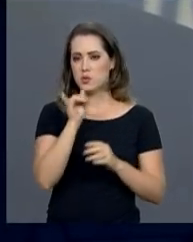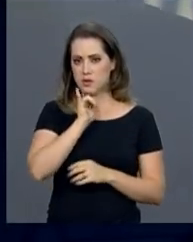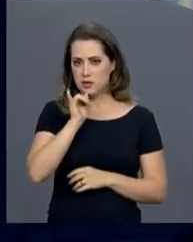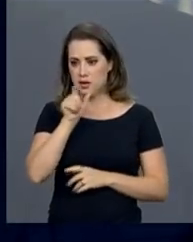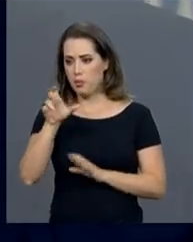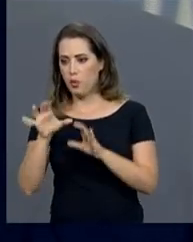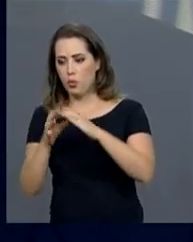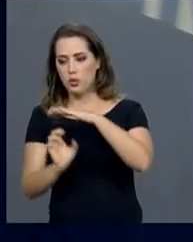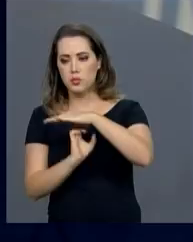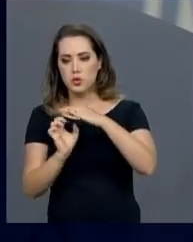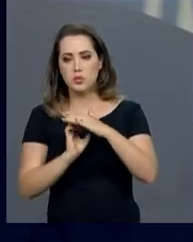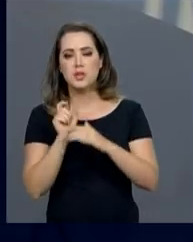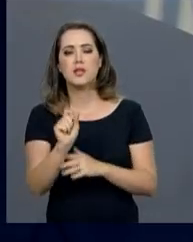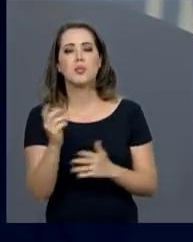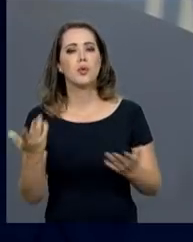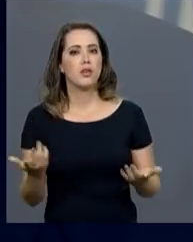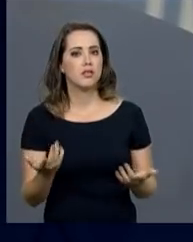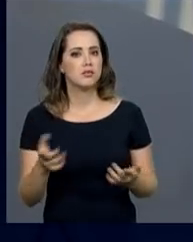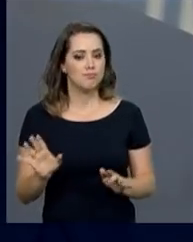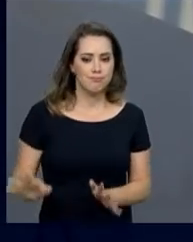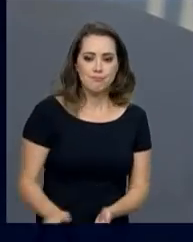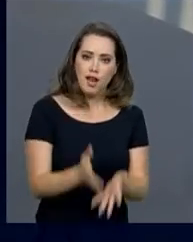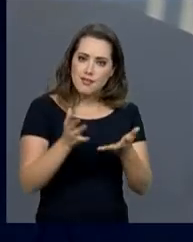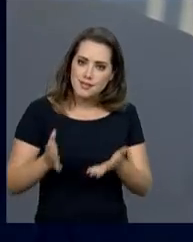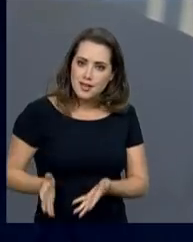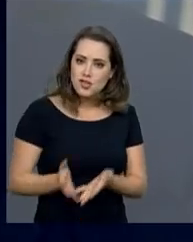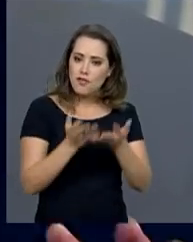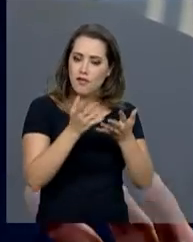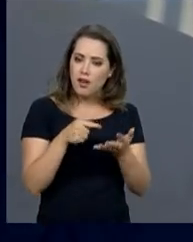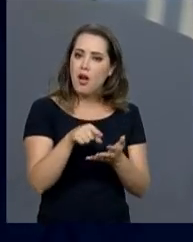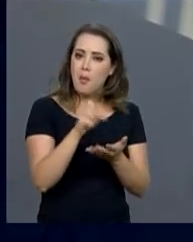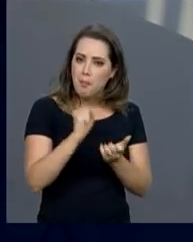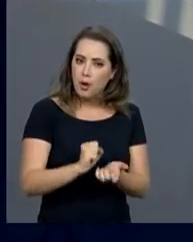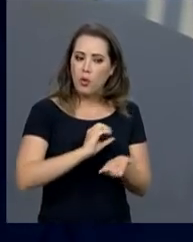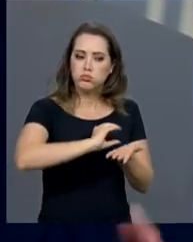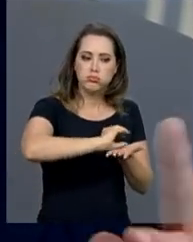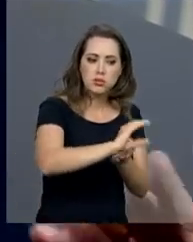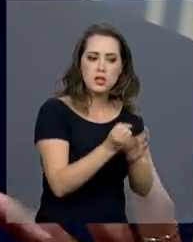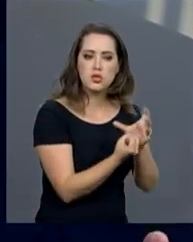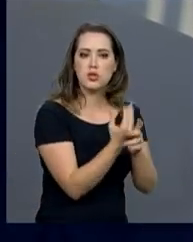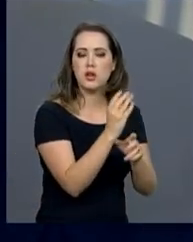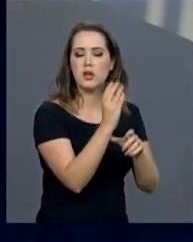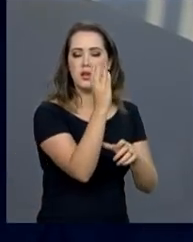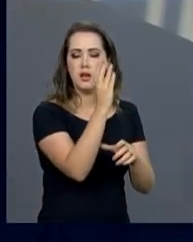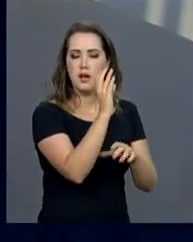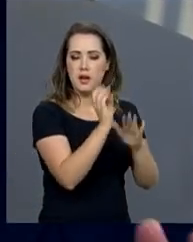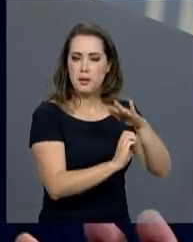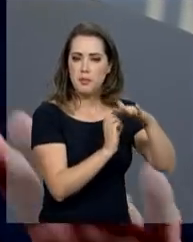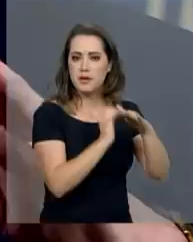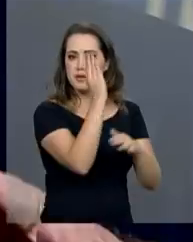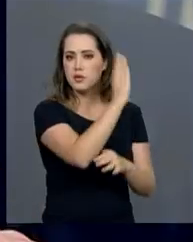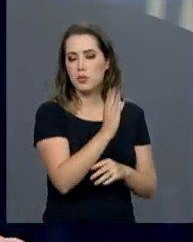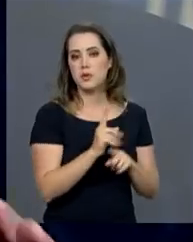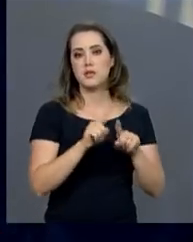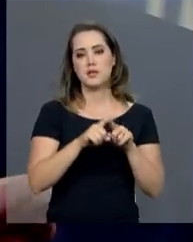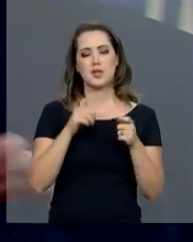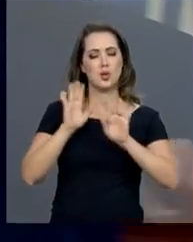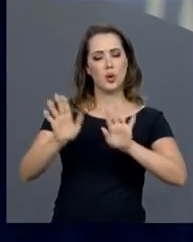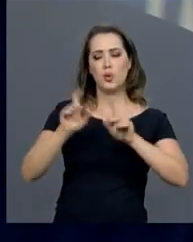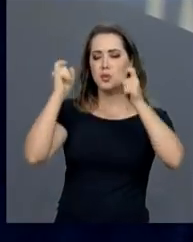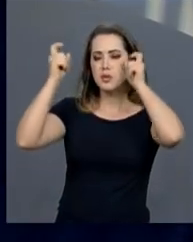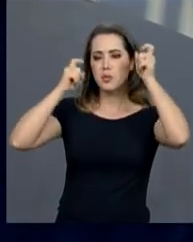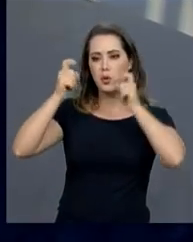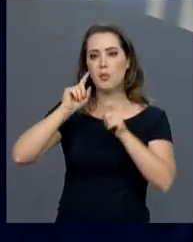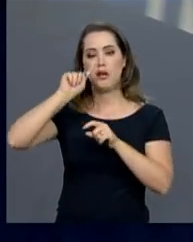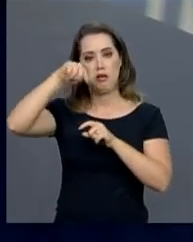para incentivá los a investir e para dizer não se preocupem porque passadas as eleições quem chegar vai ter